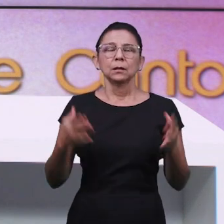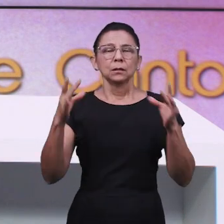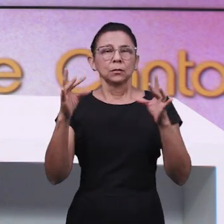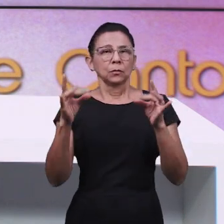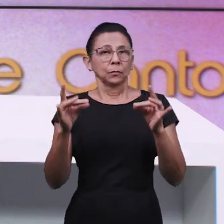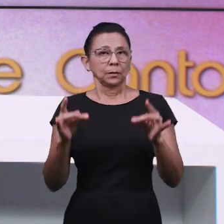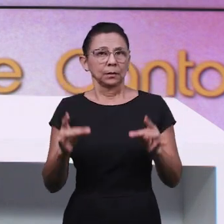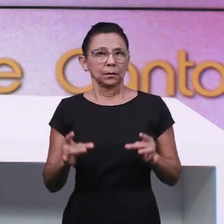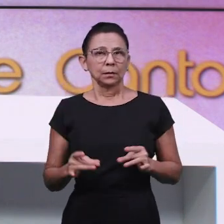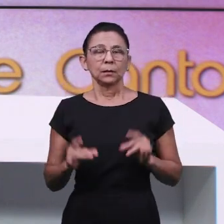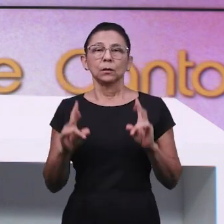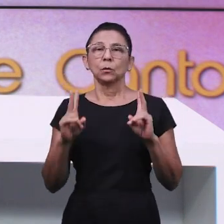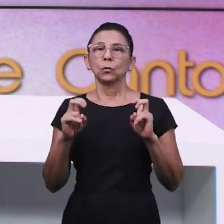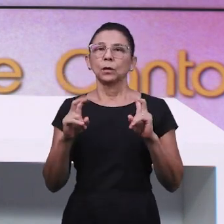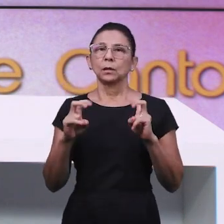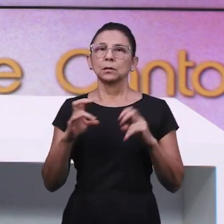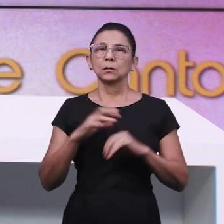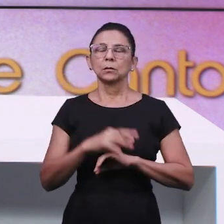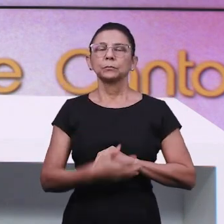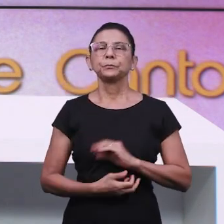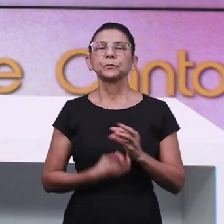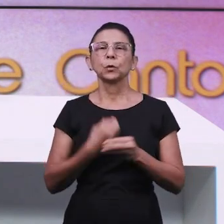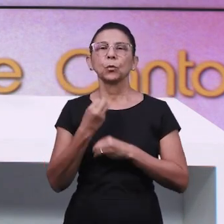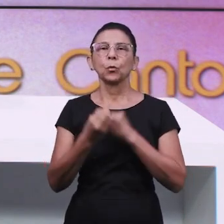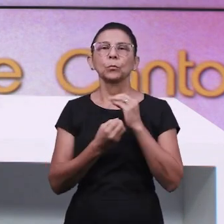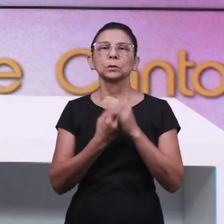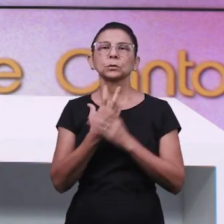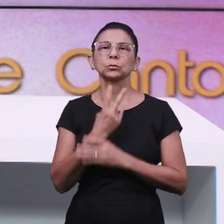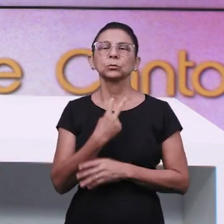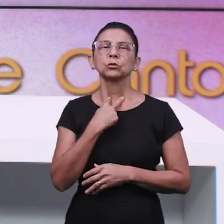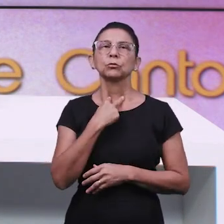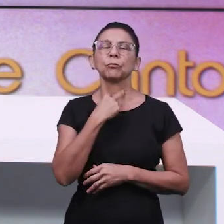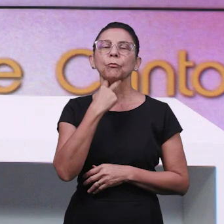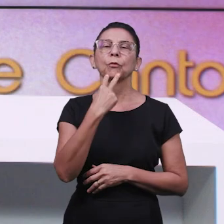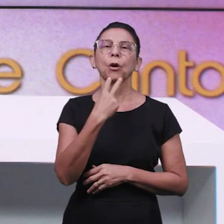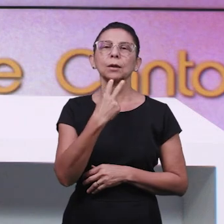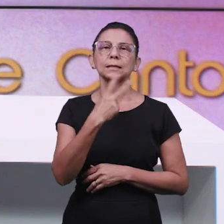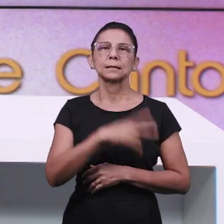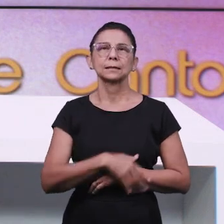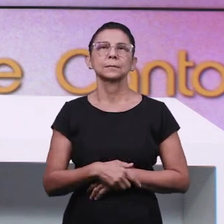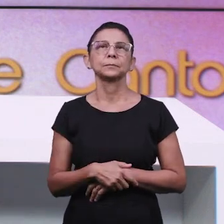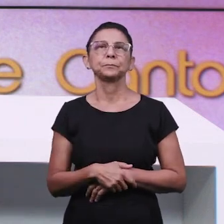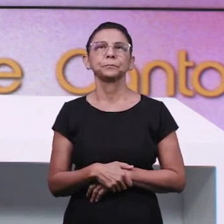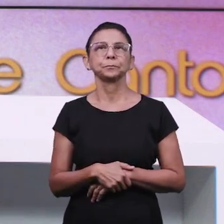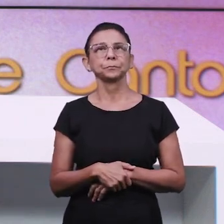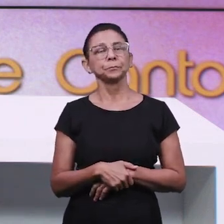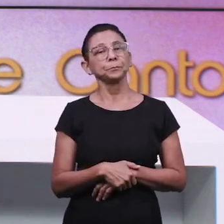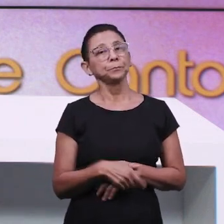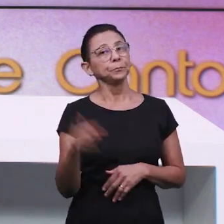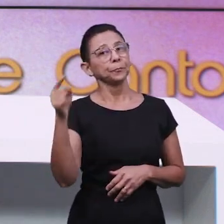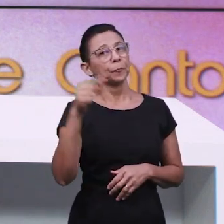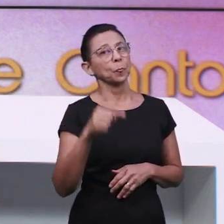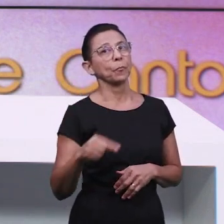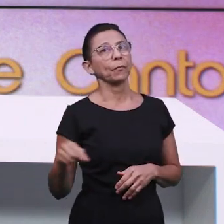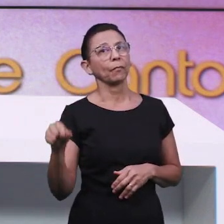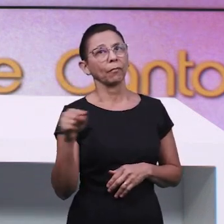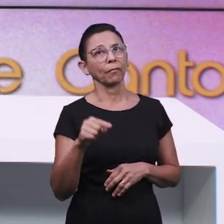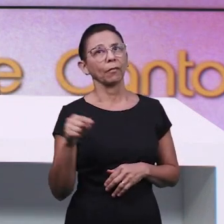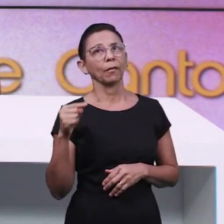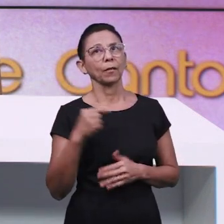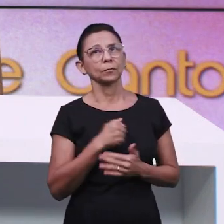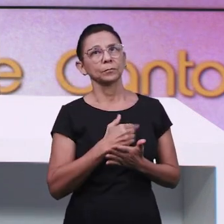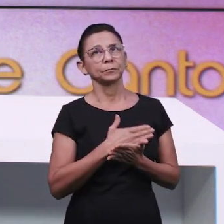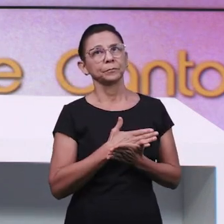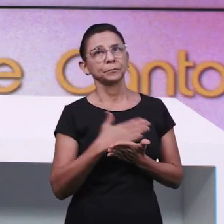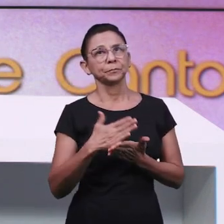detalhadamente sobre o assunto da produção do som vocal. Vamos aos nossos slides para que nós possamos